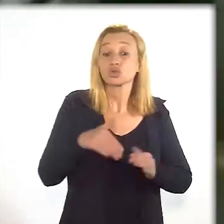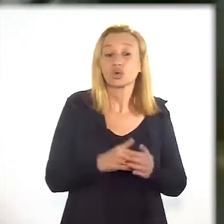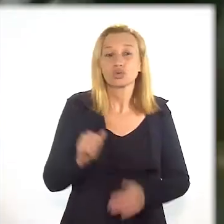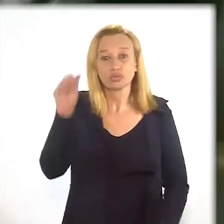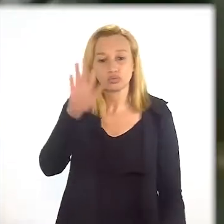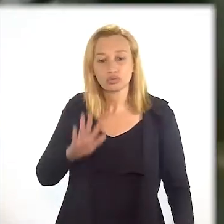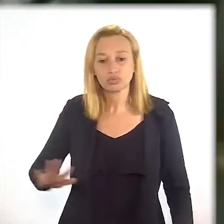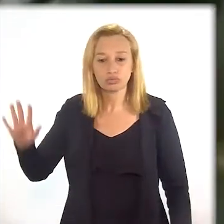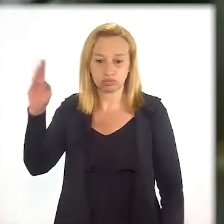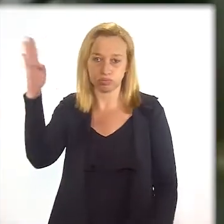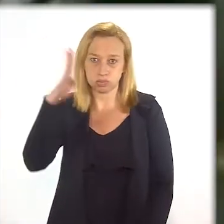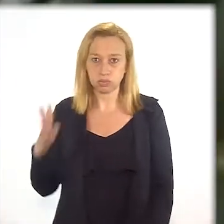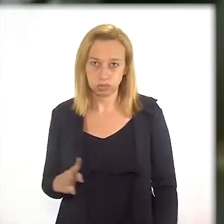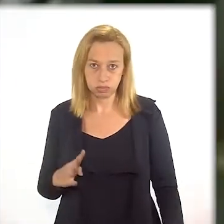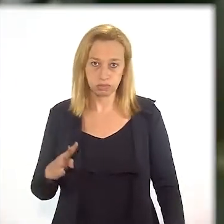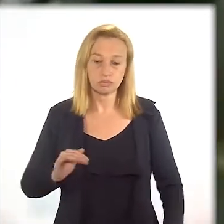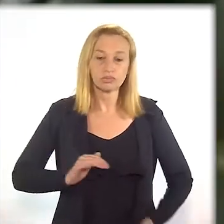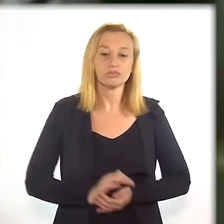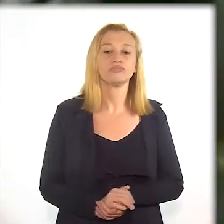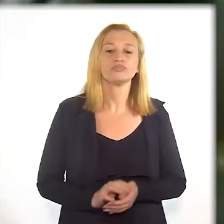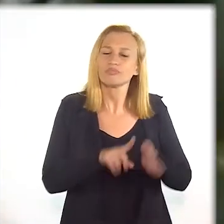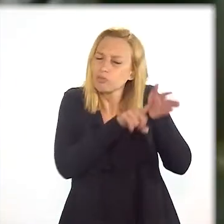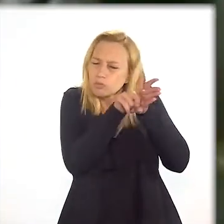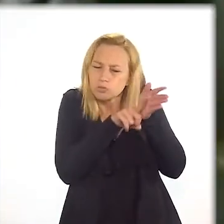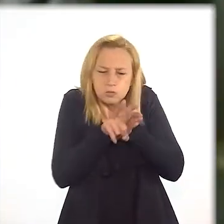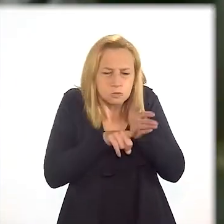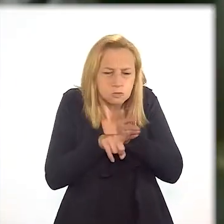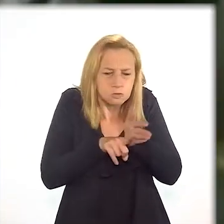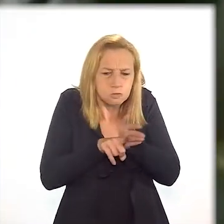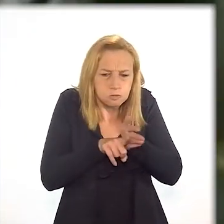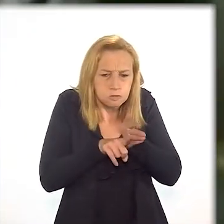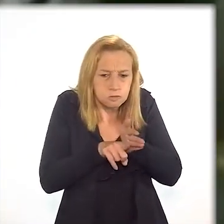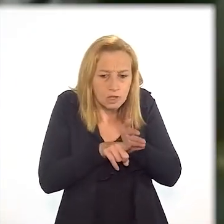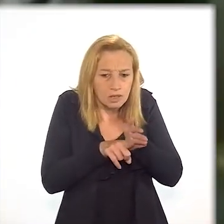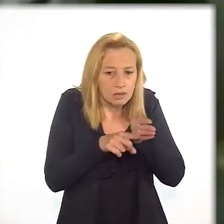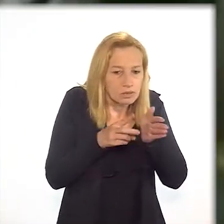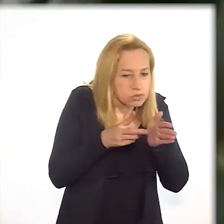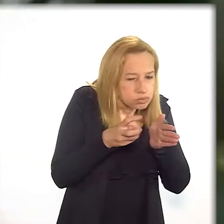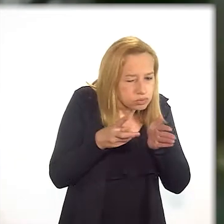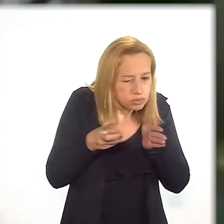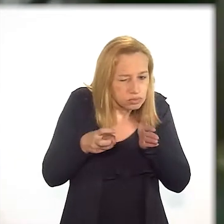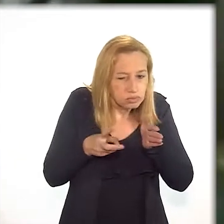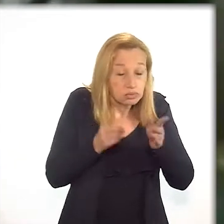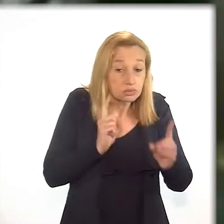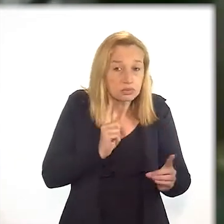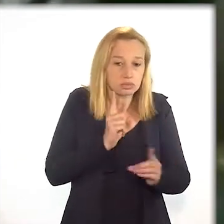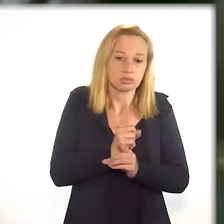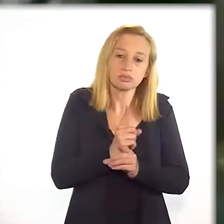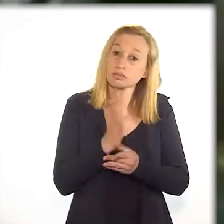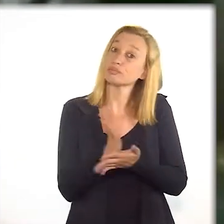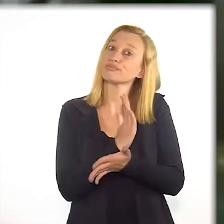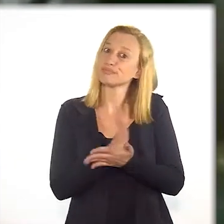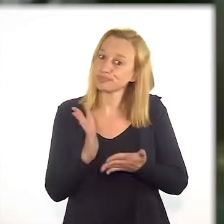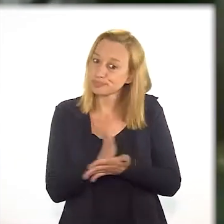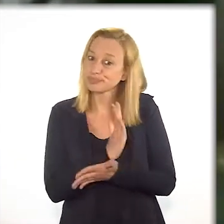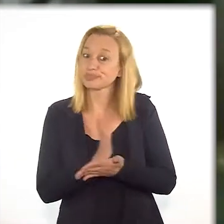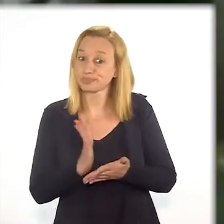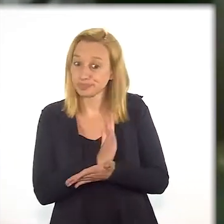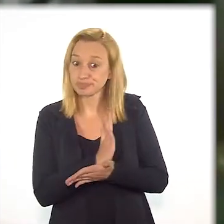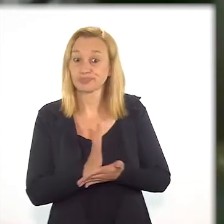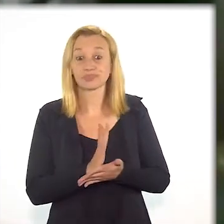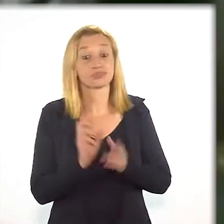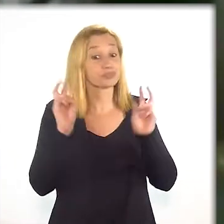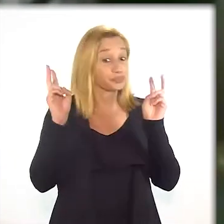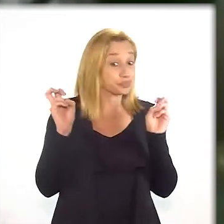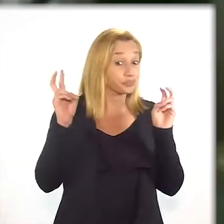Brasil. E quando a gente foi analisar e olhar esses dados, encontramos